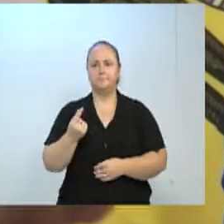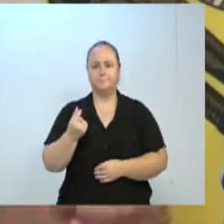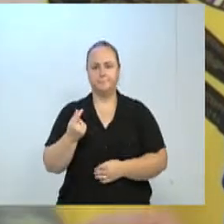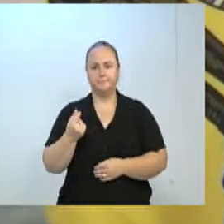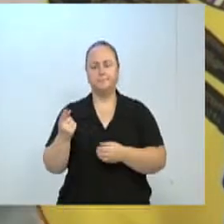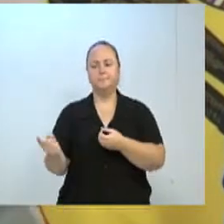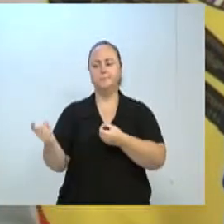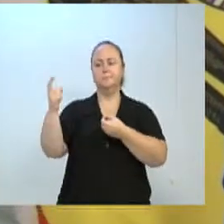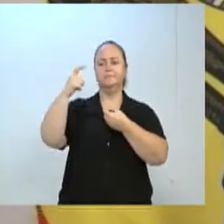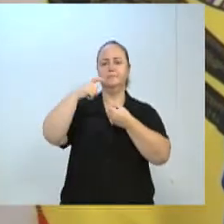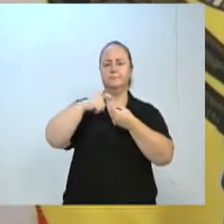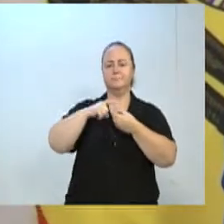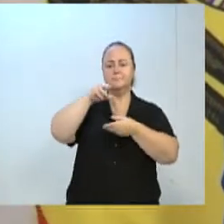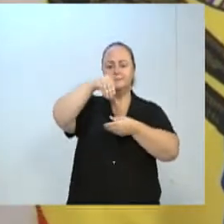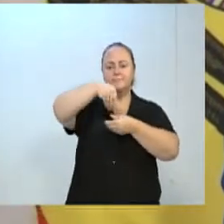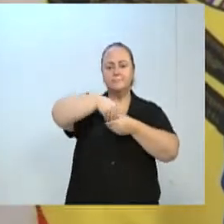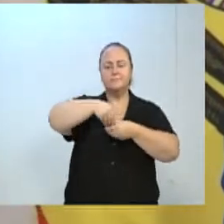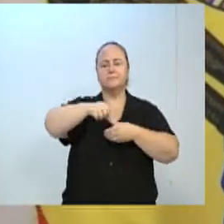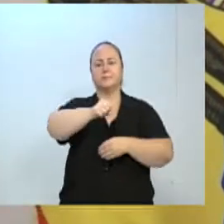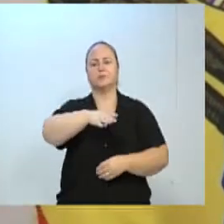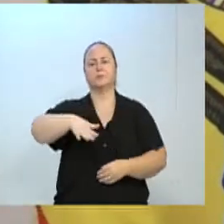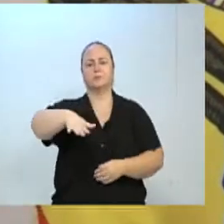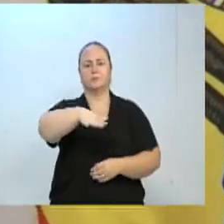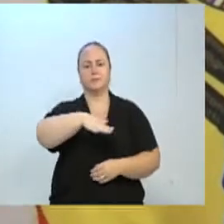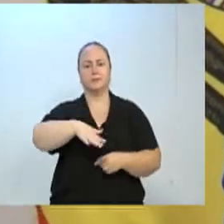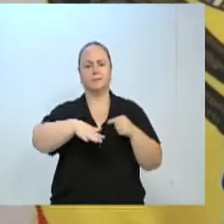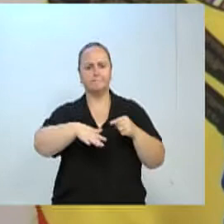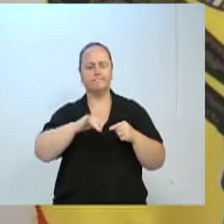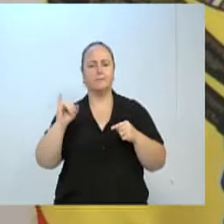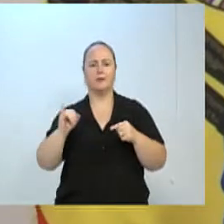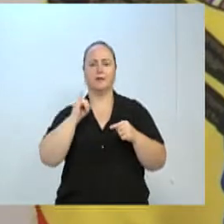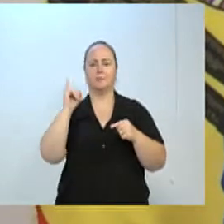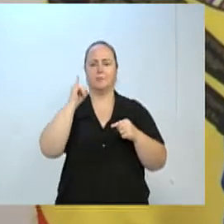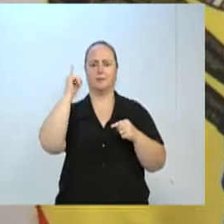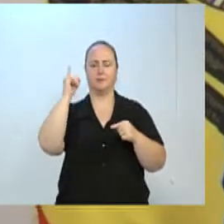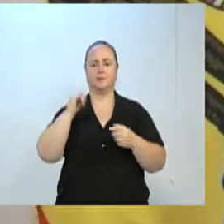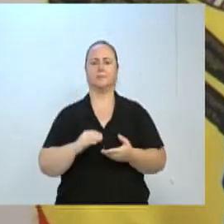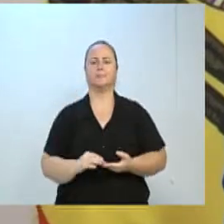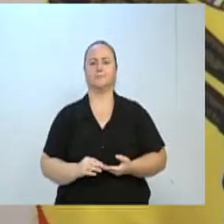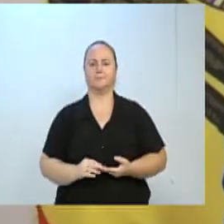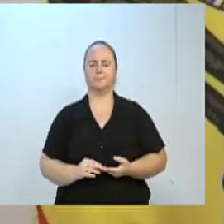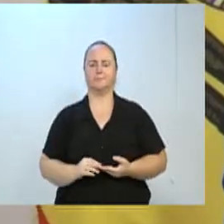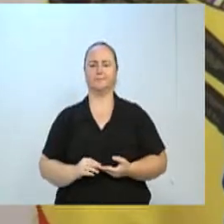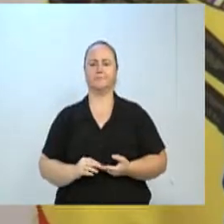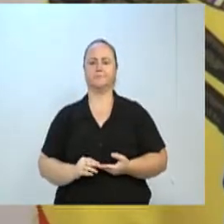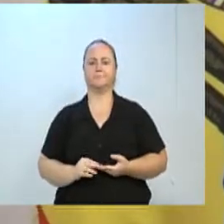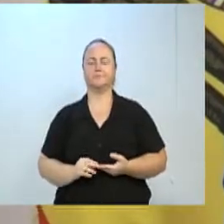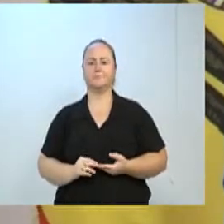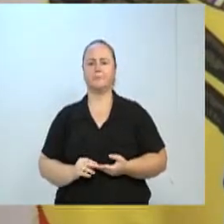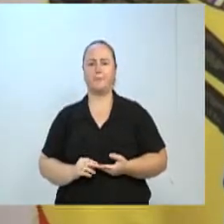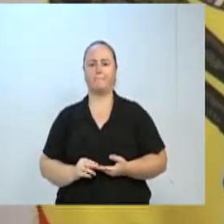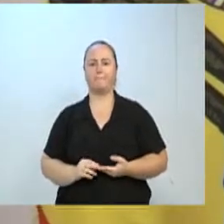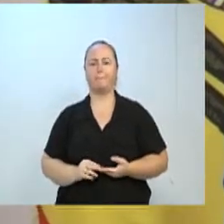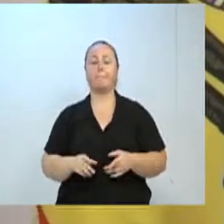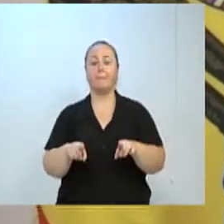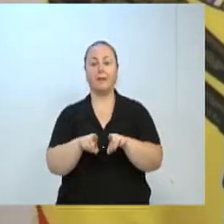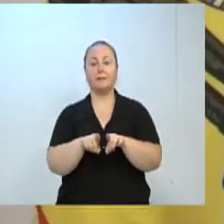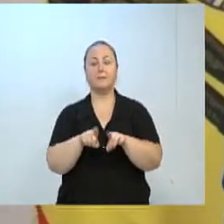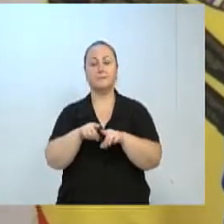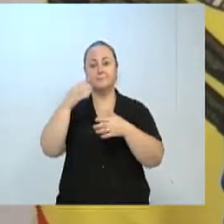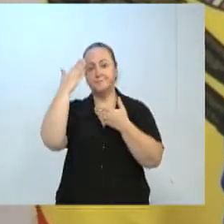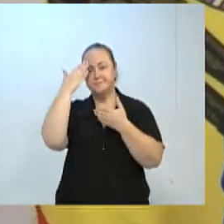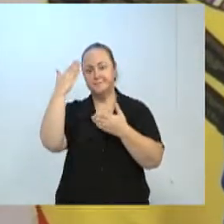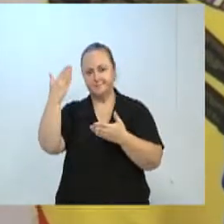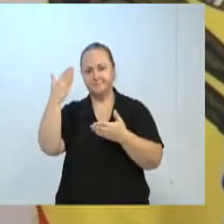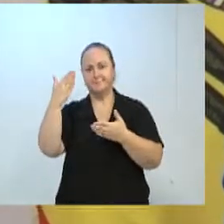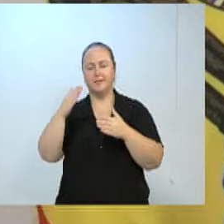voltando para a sociedade, isso é importante. E também queria agradecer ali na terceira